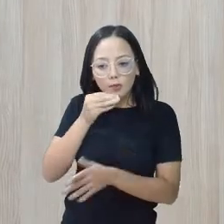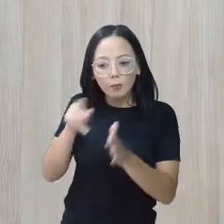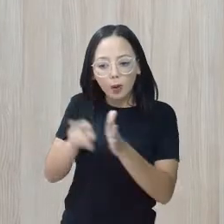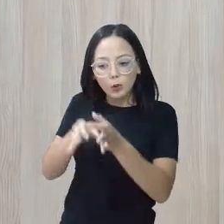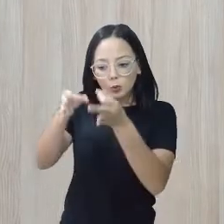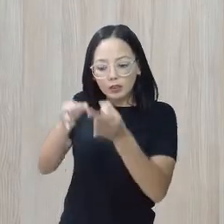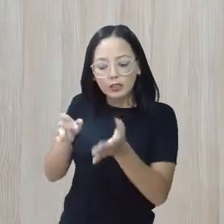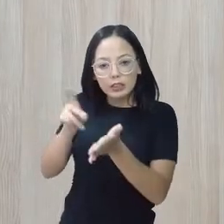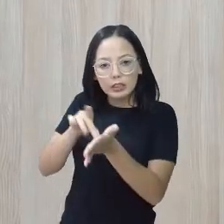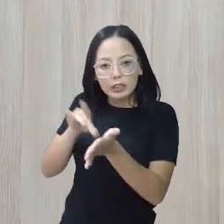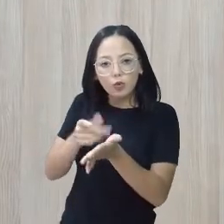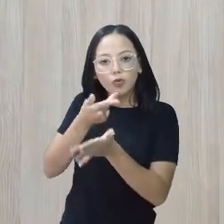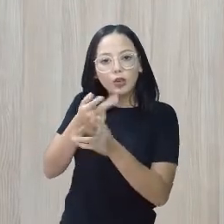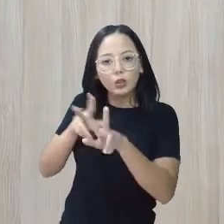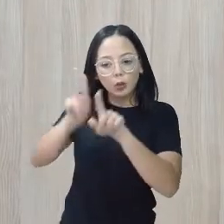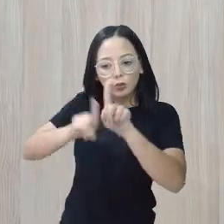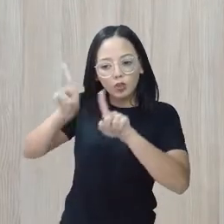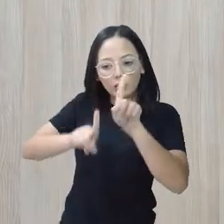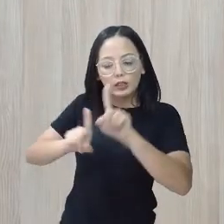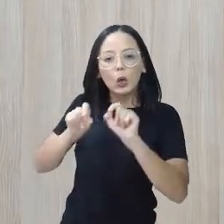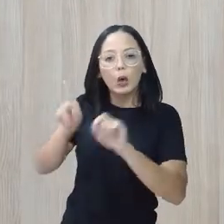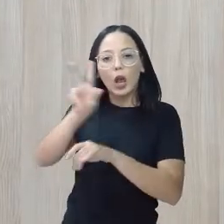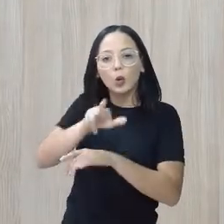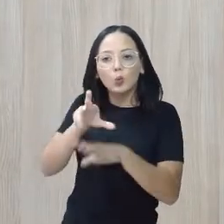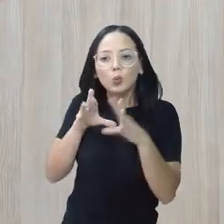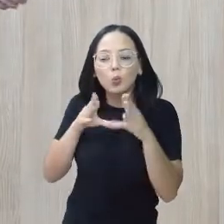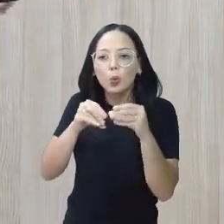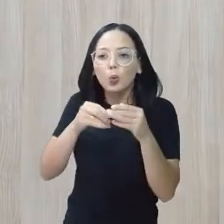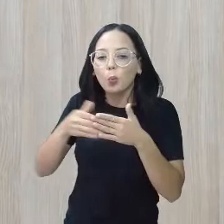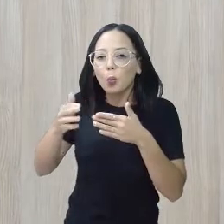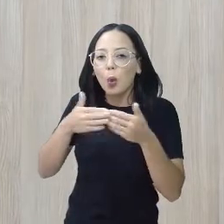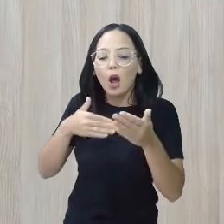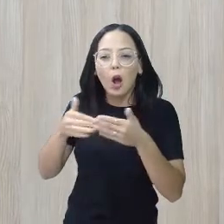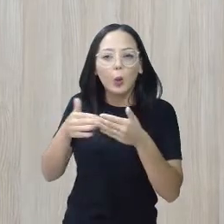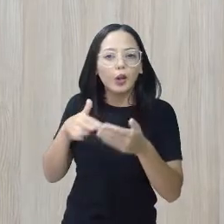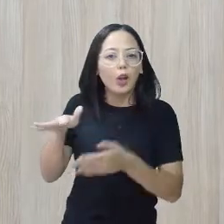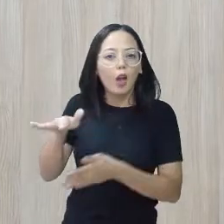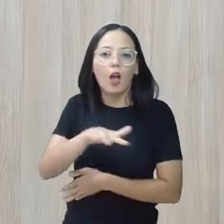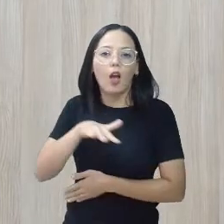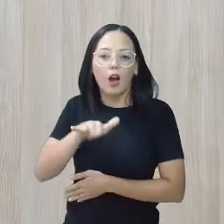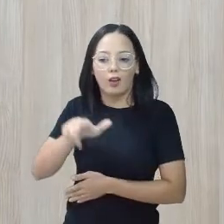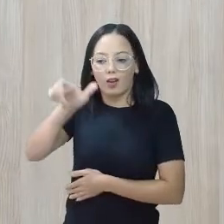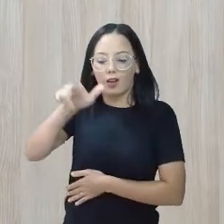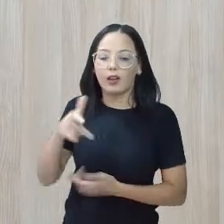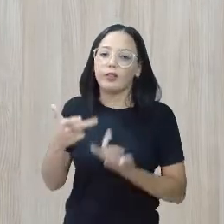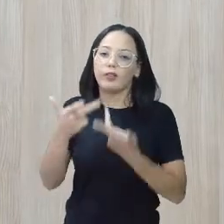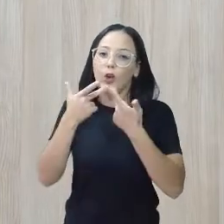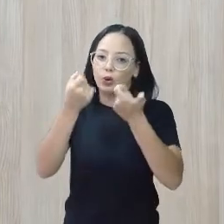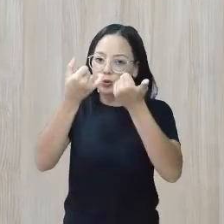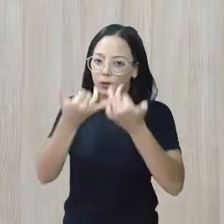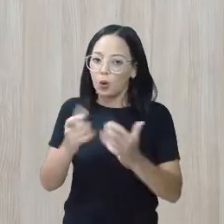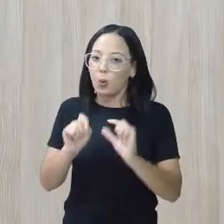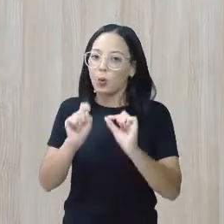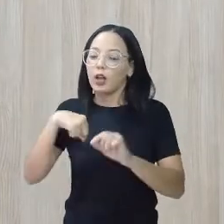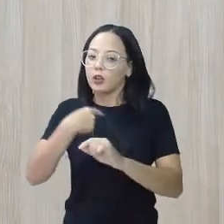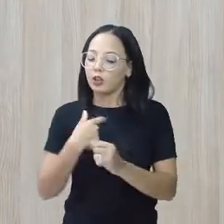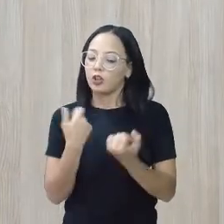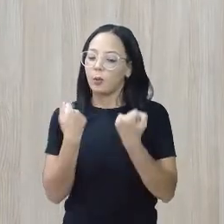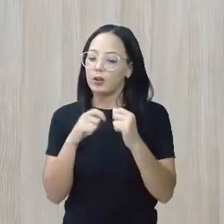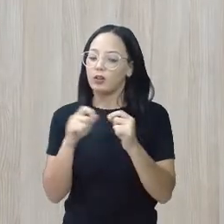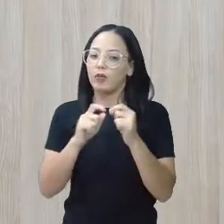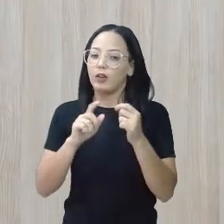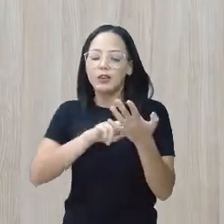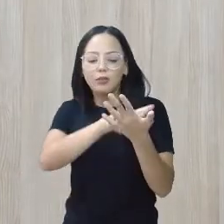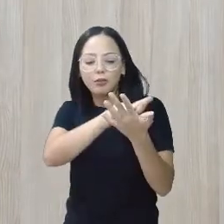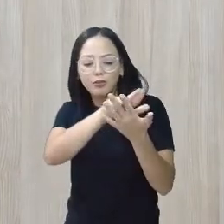especificamente, falando sobre estatística, é aplicável em qualquer área, né? Como a Heleno falou aqui agora, é preciso se fazer